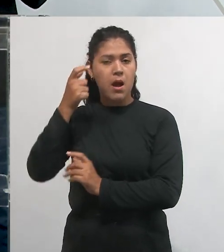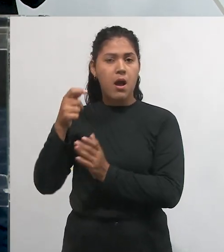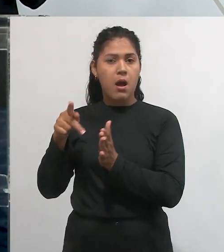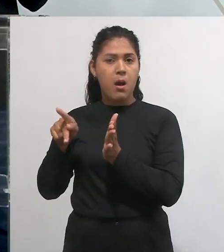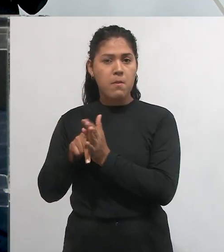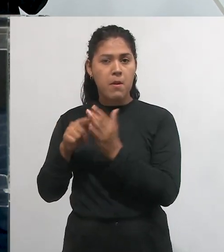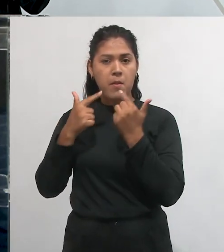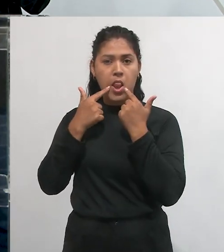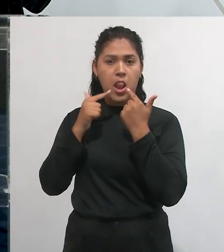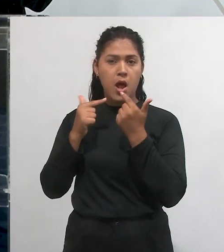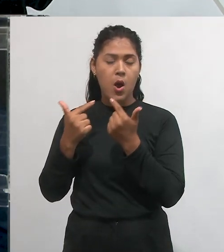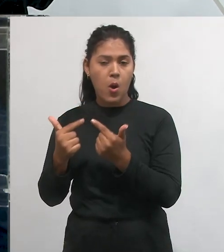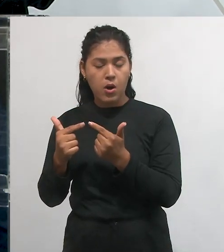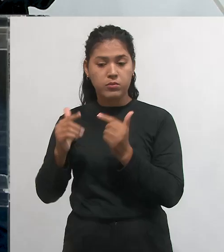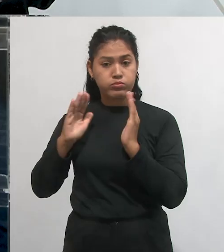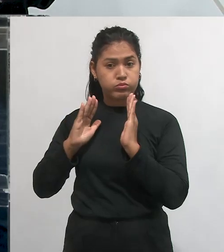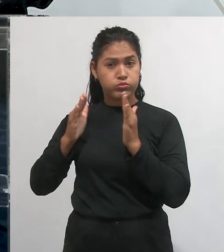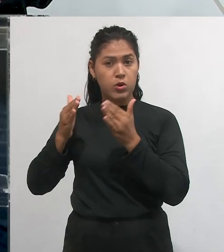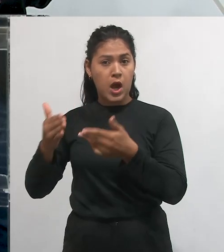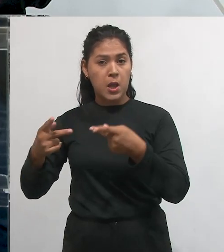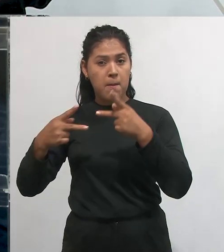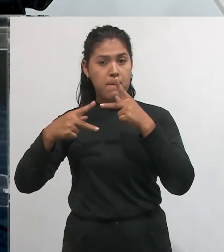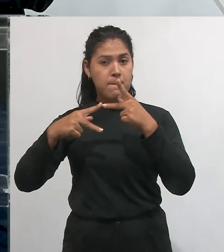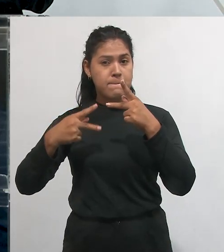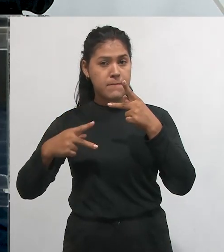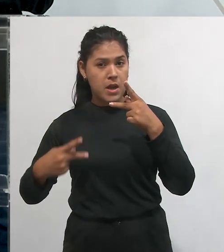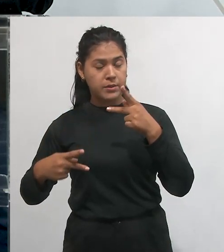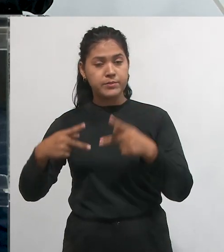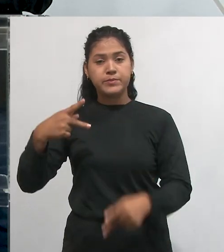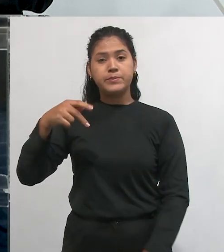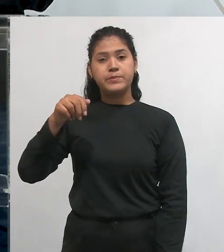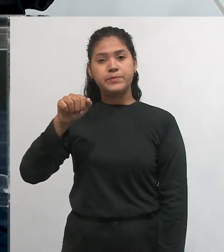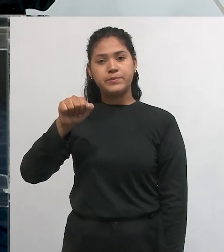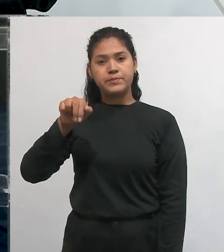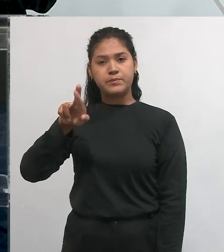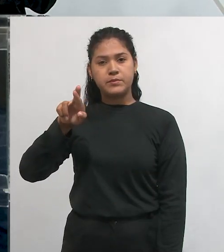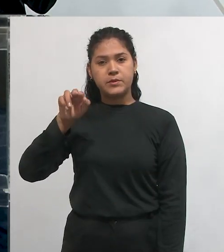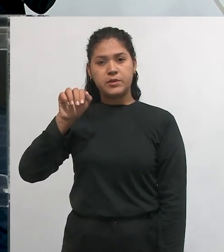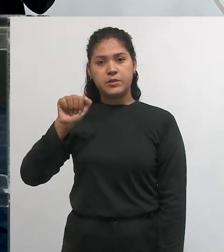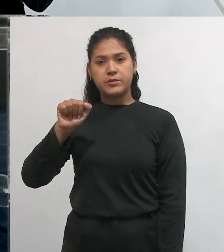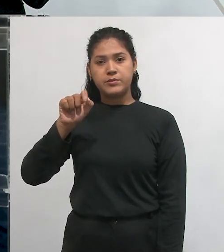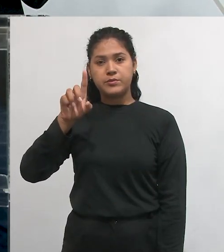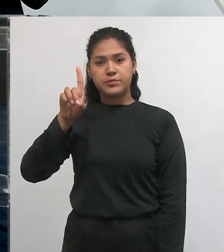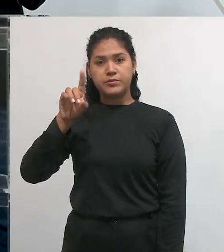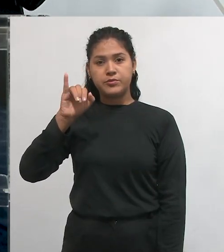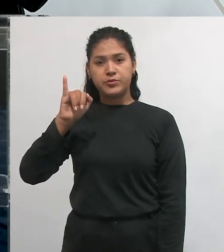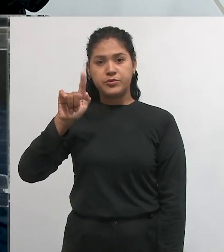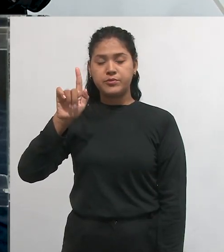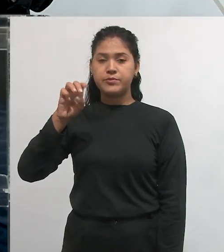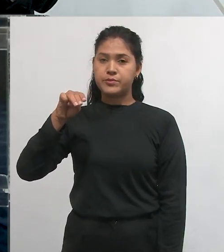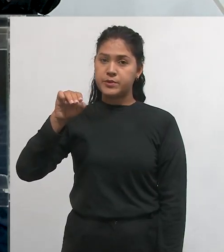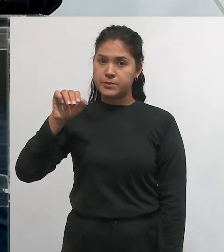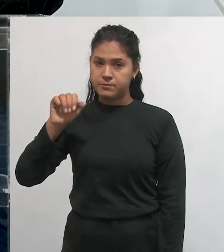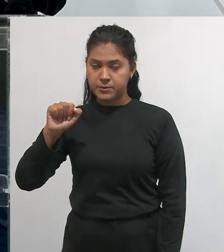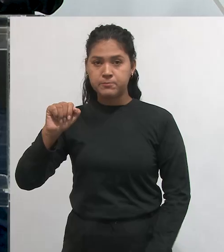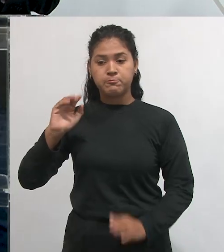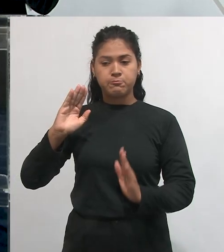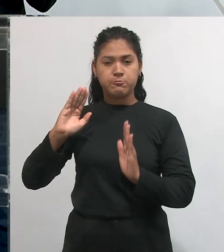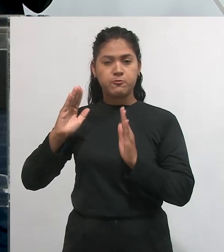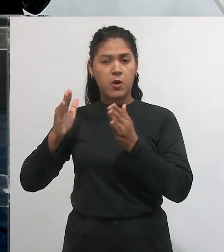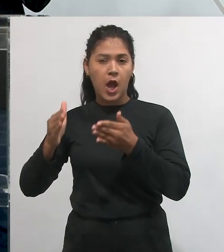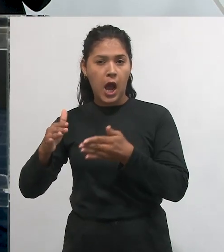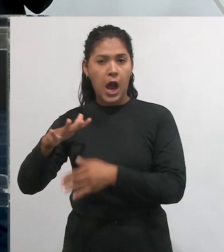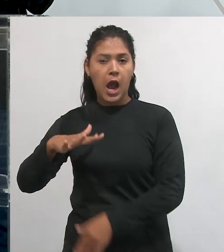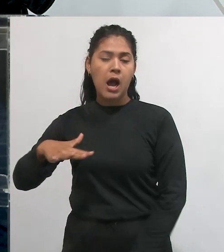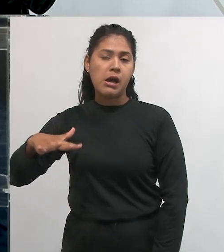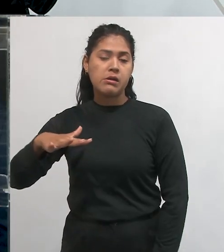de uma linguagem totalmente paradigmática, cheio de paradigmas, não coercitivamente, né?